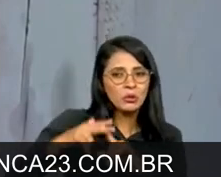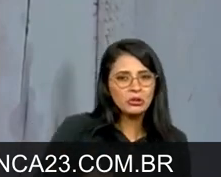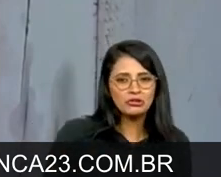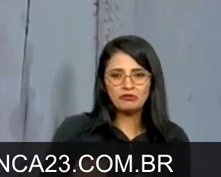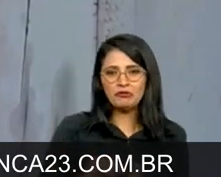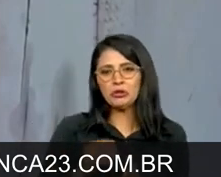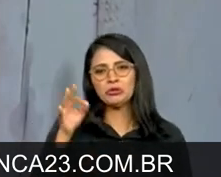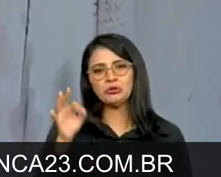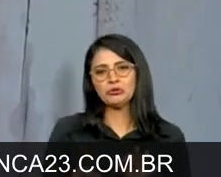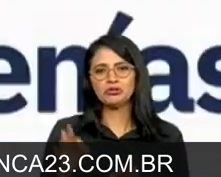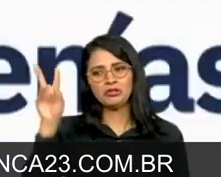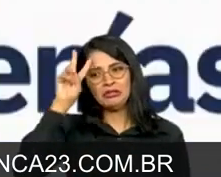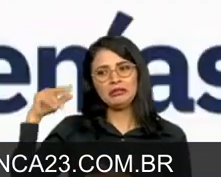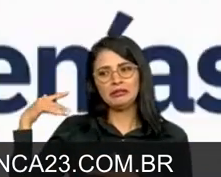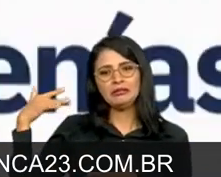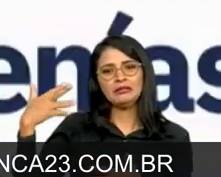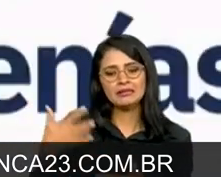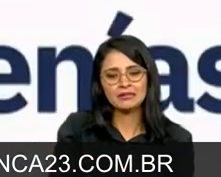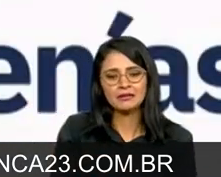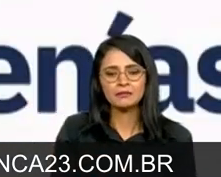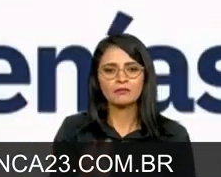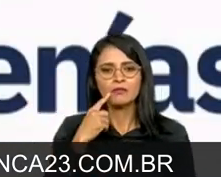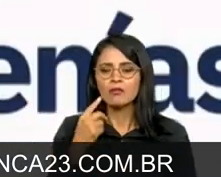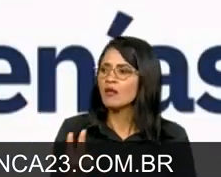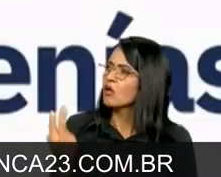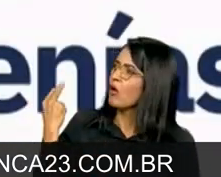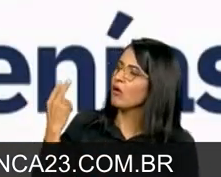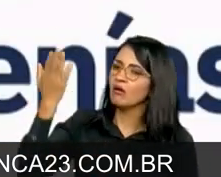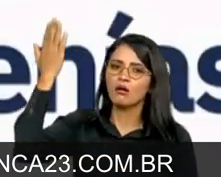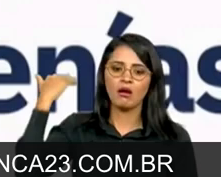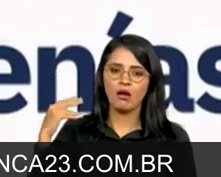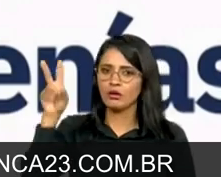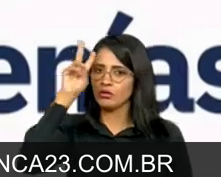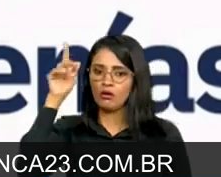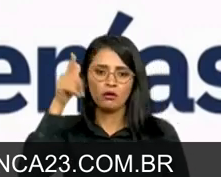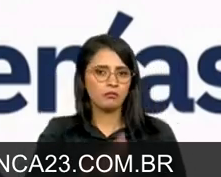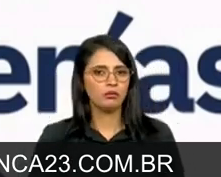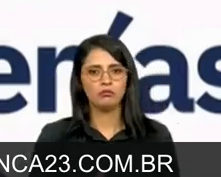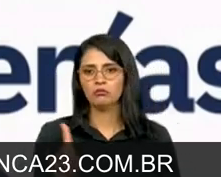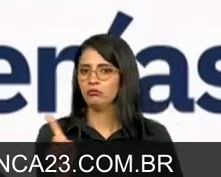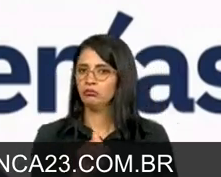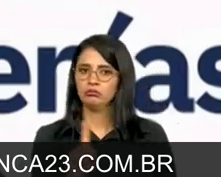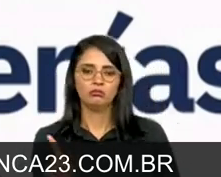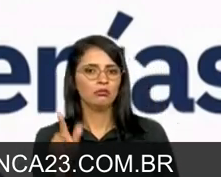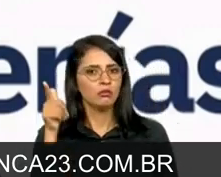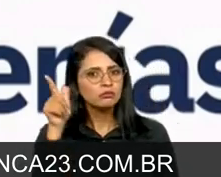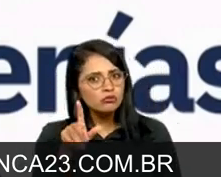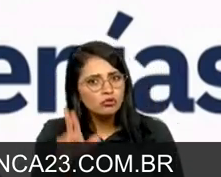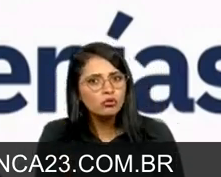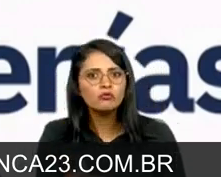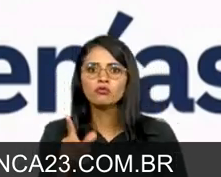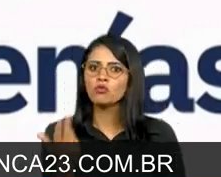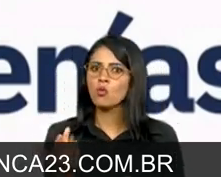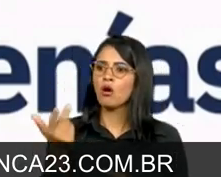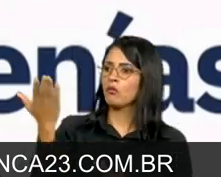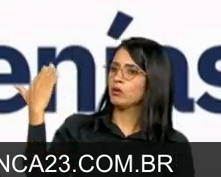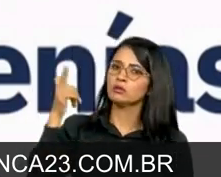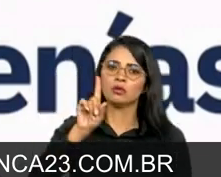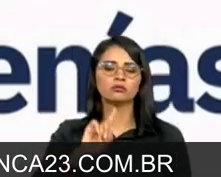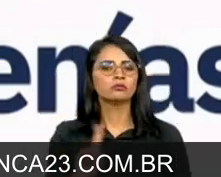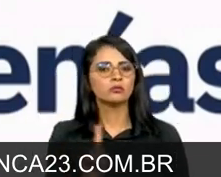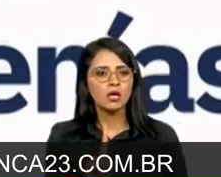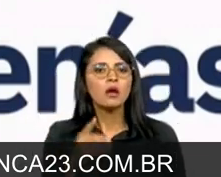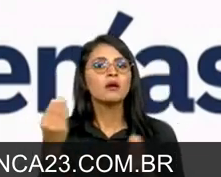injustiças históricas. A gente olhar para trás e deixar com que a história não se repita, que ela nunca mais aconteça. E para